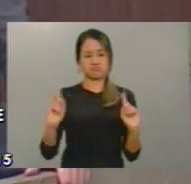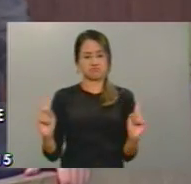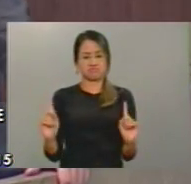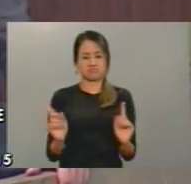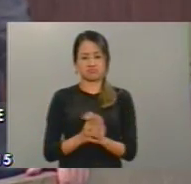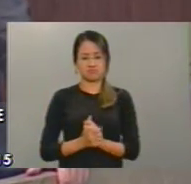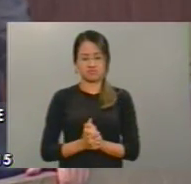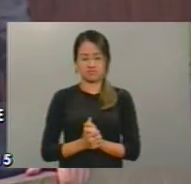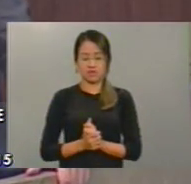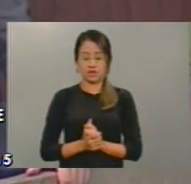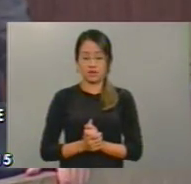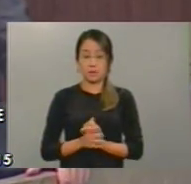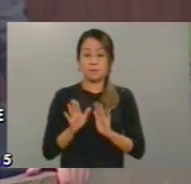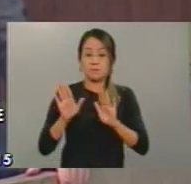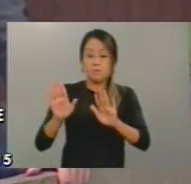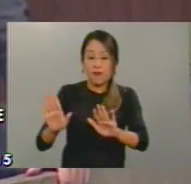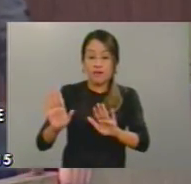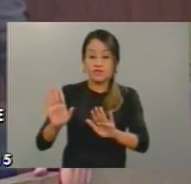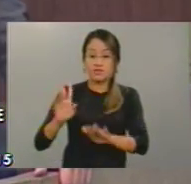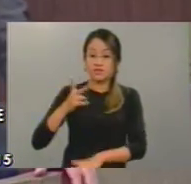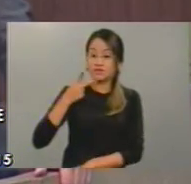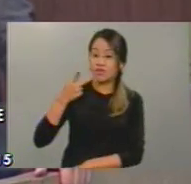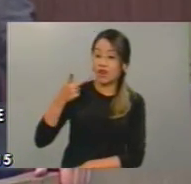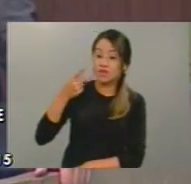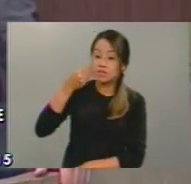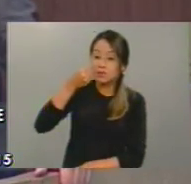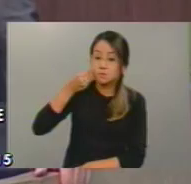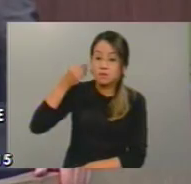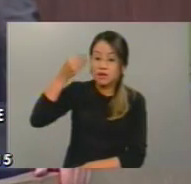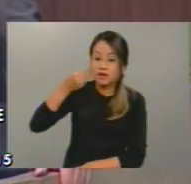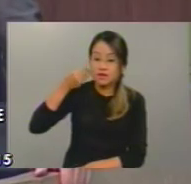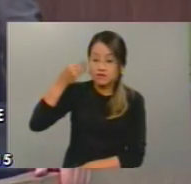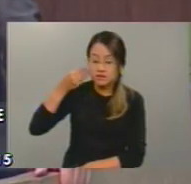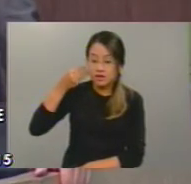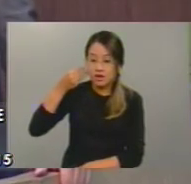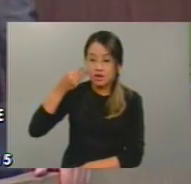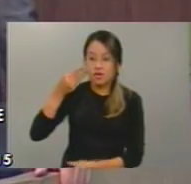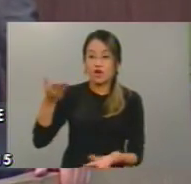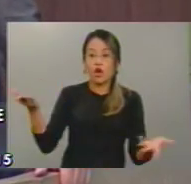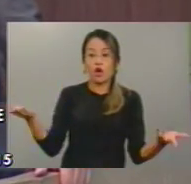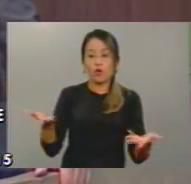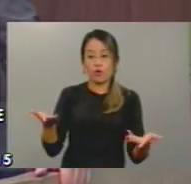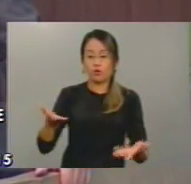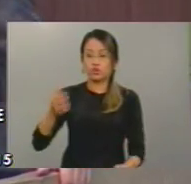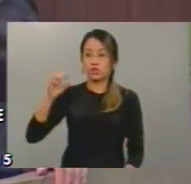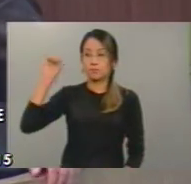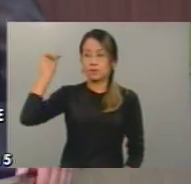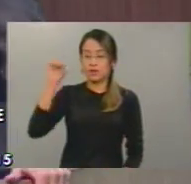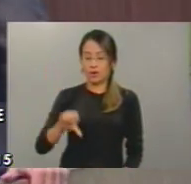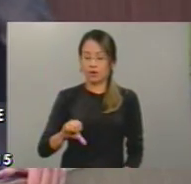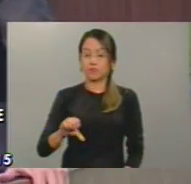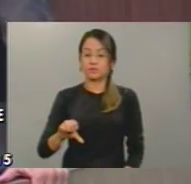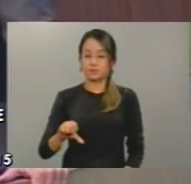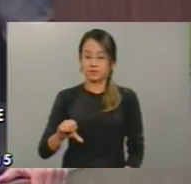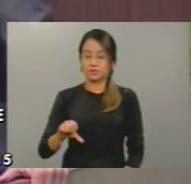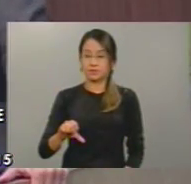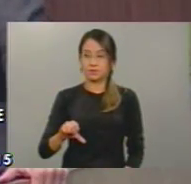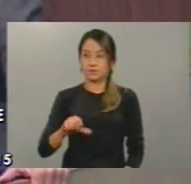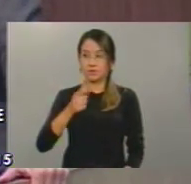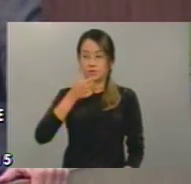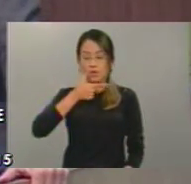pleonástica. Nunca foi tão ruim. Nunca foi tão ruim. Aquilo que presenciamos